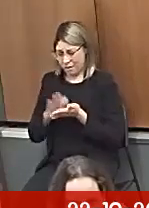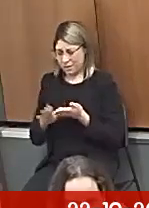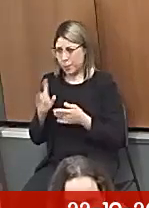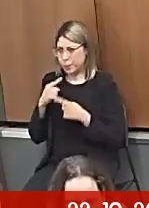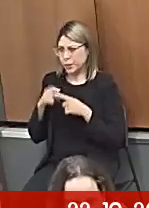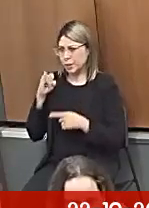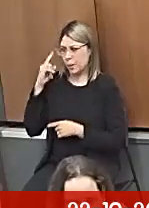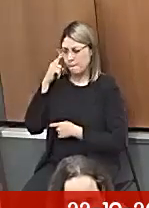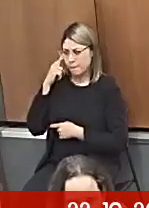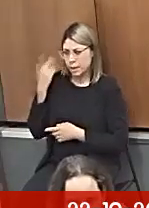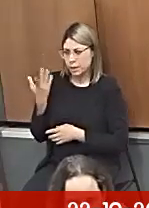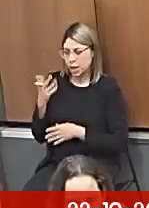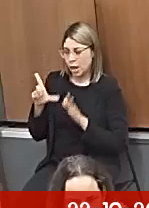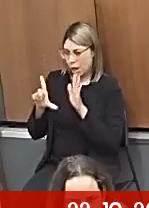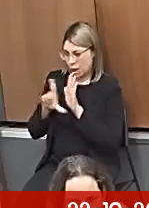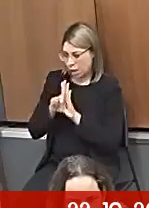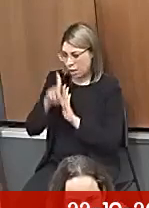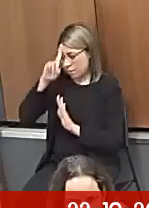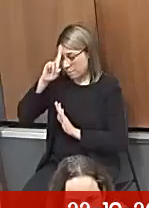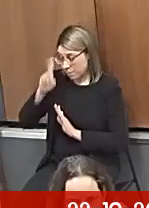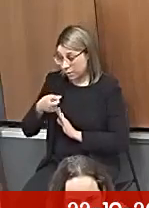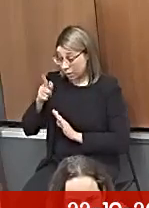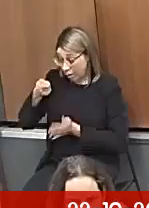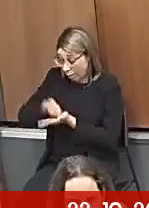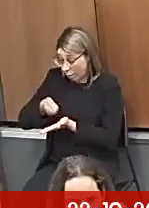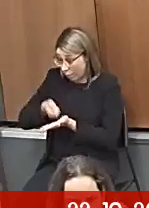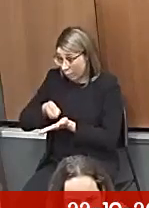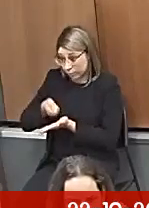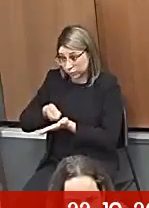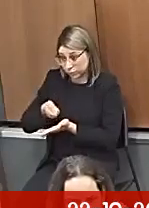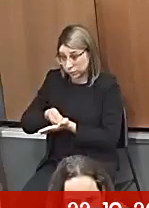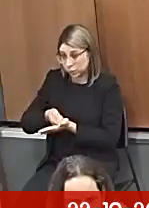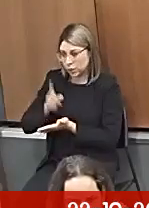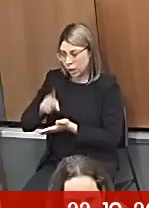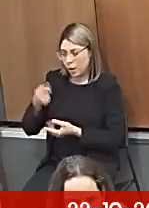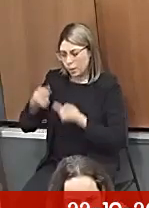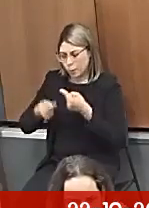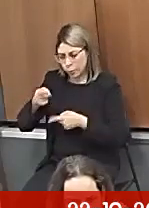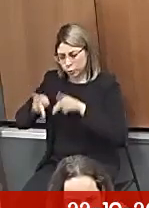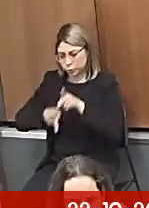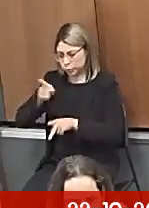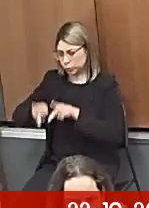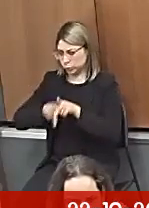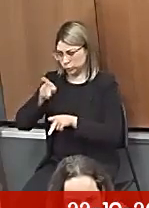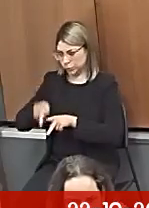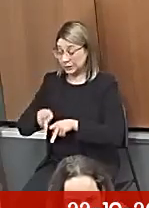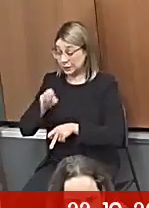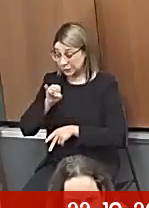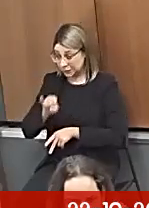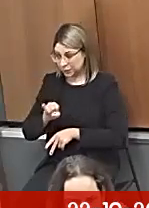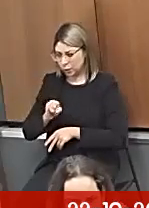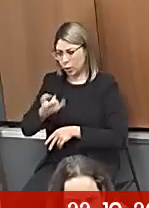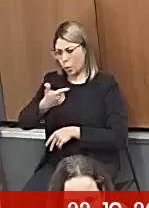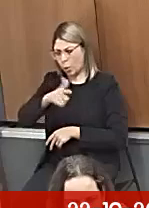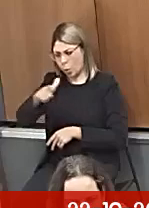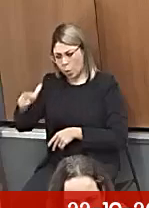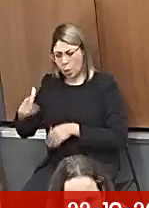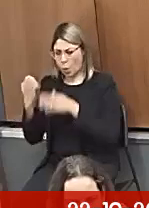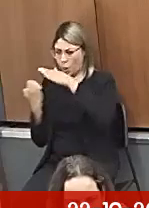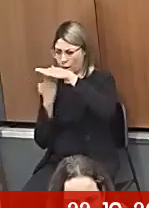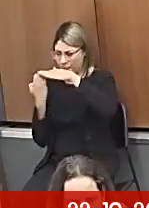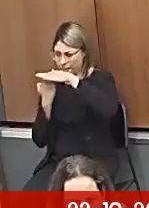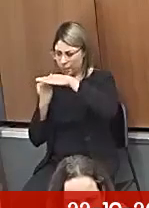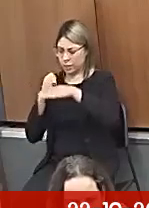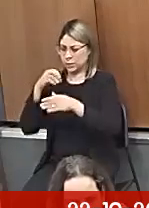parar para pensar, a lei determina isso como uma obrigação, é uma política pública. E se várias outras empresas